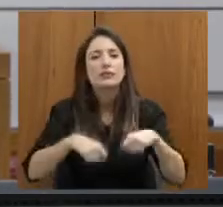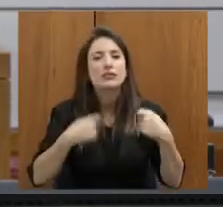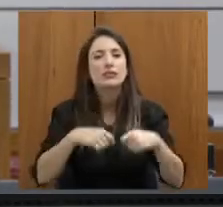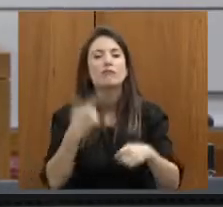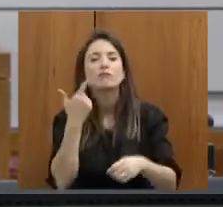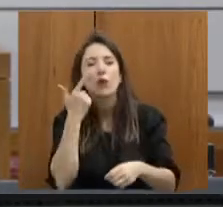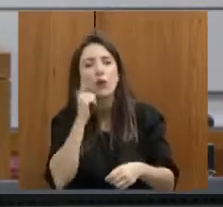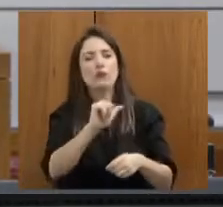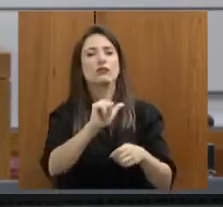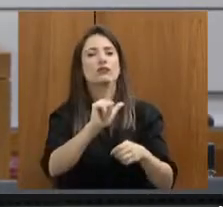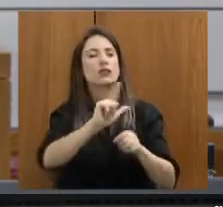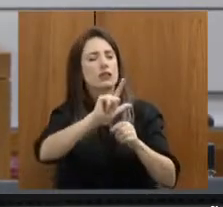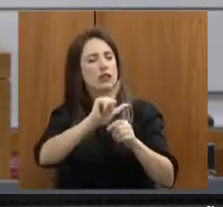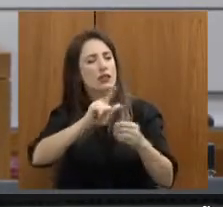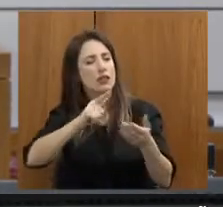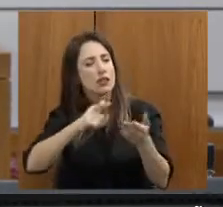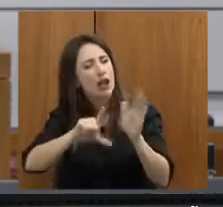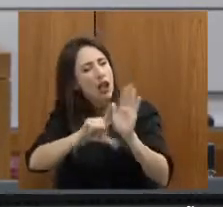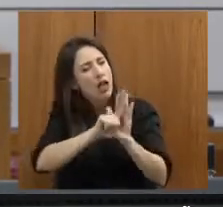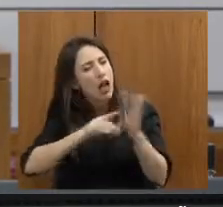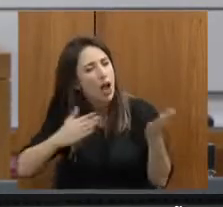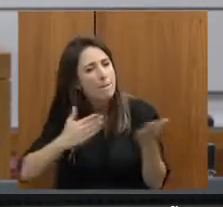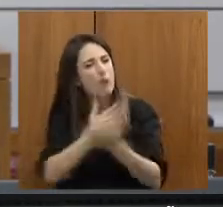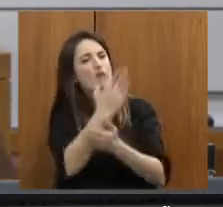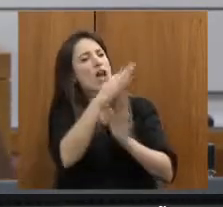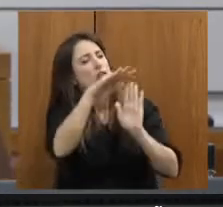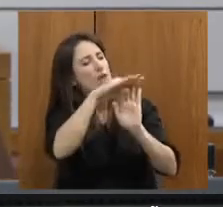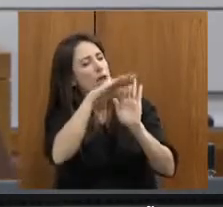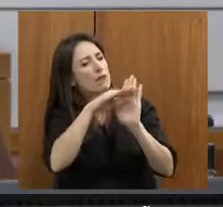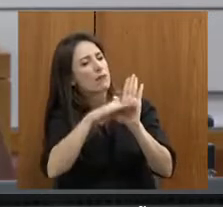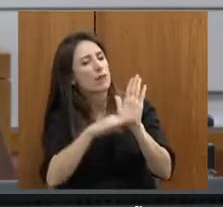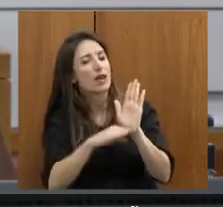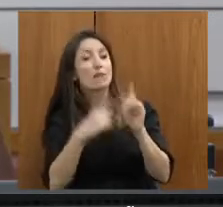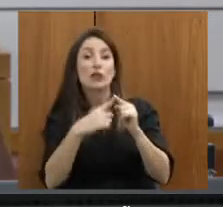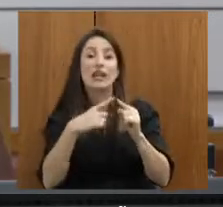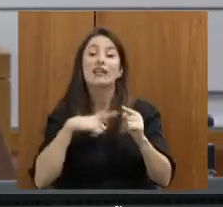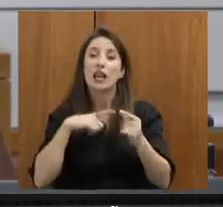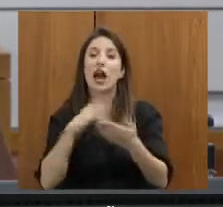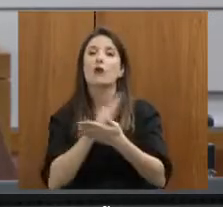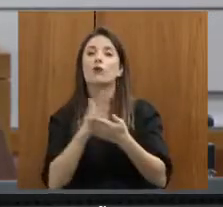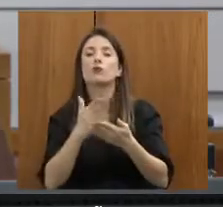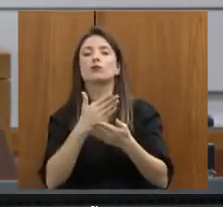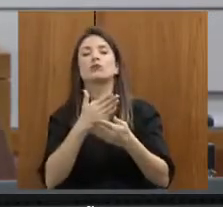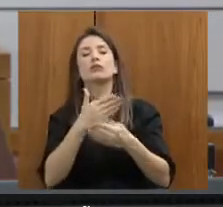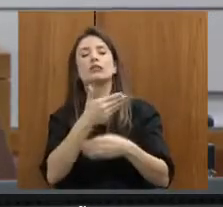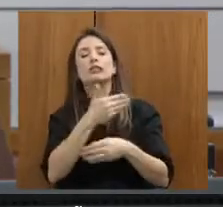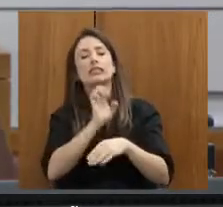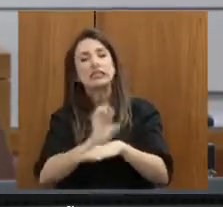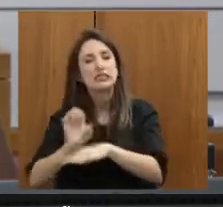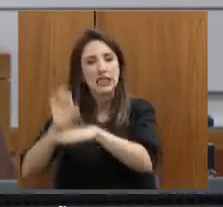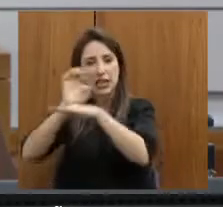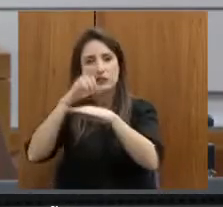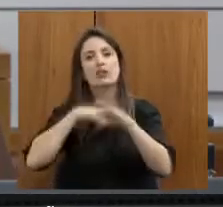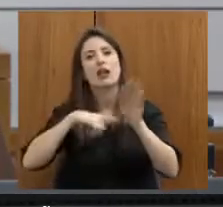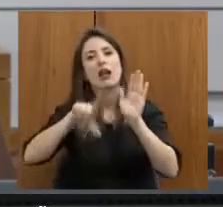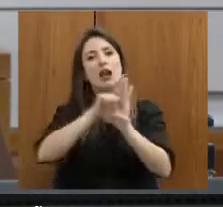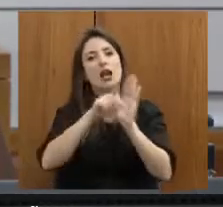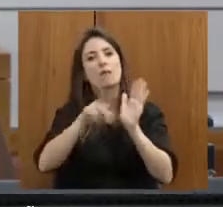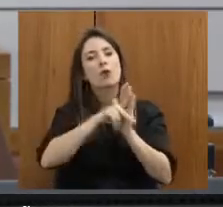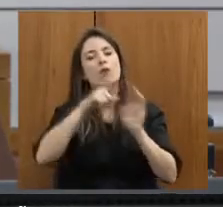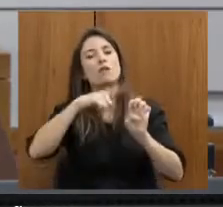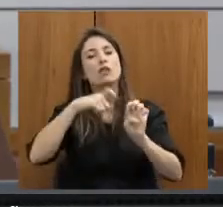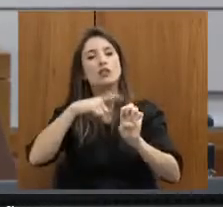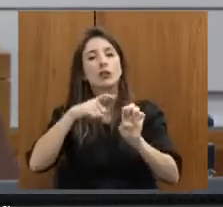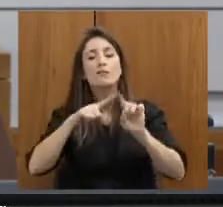conseguir leis que criam nesse país igual tem tem status que já tem leite empreendedorismo só que ela não já tinha hoje